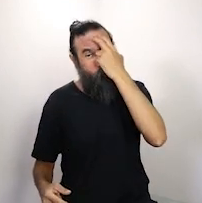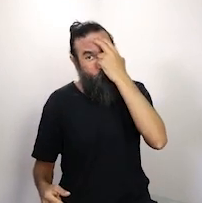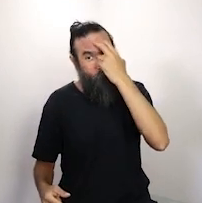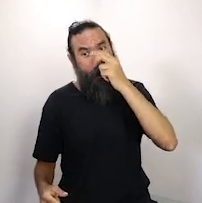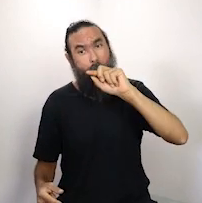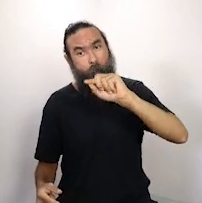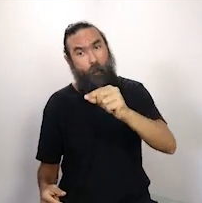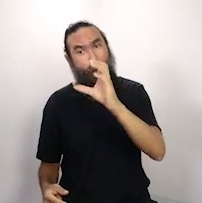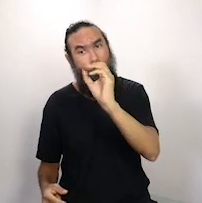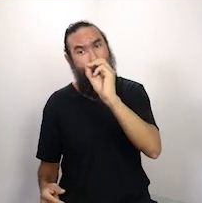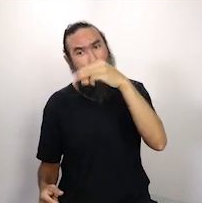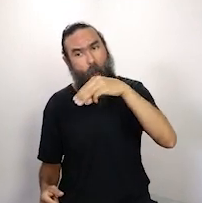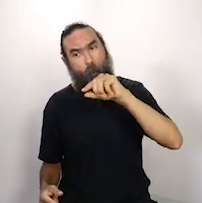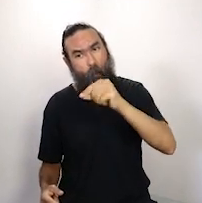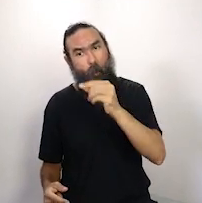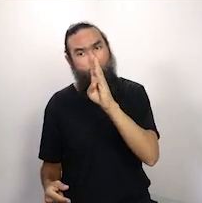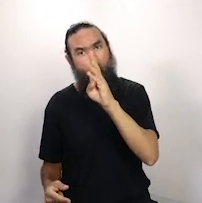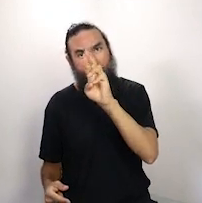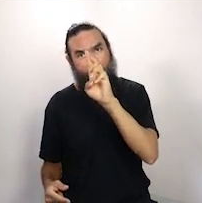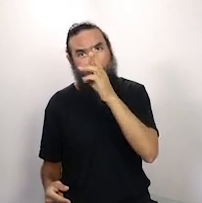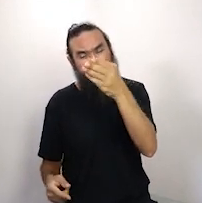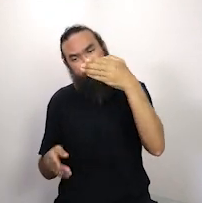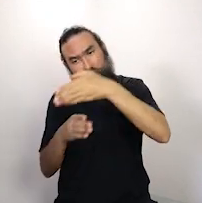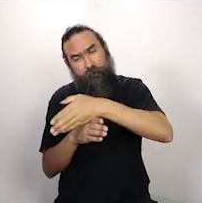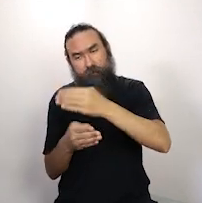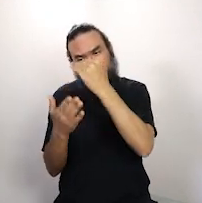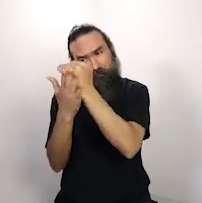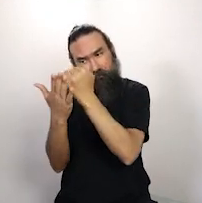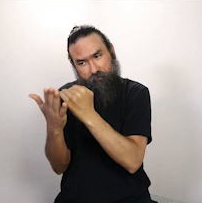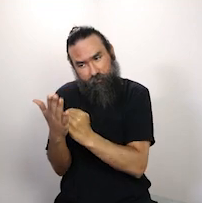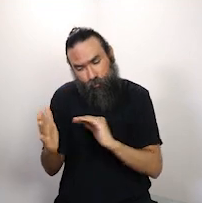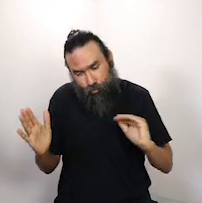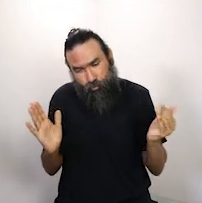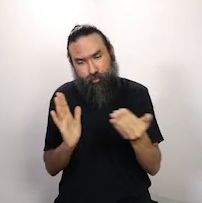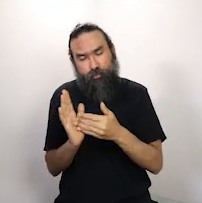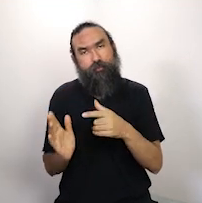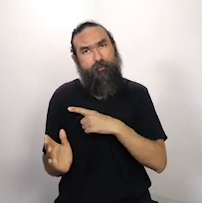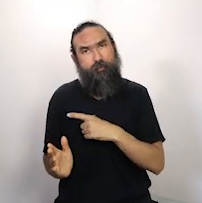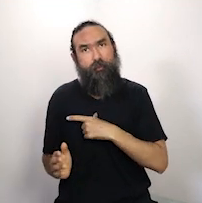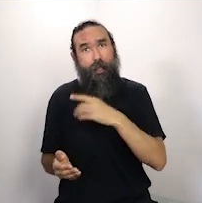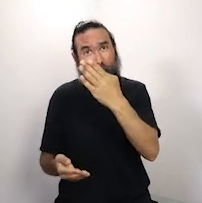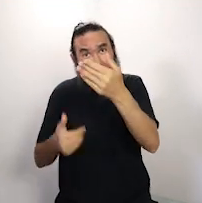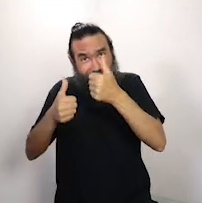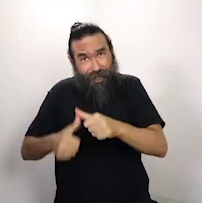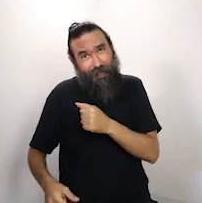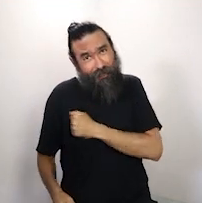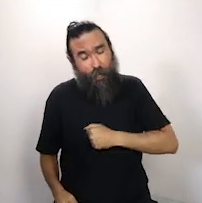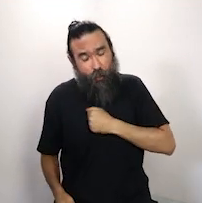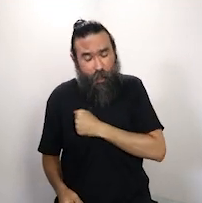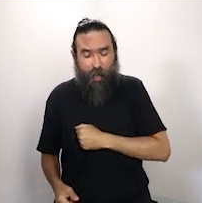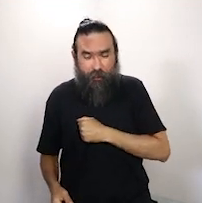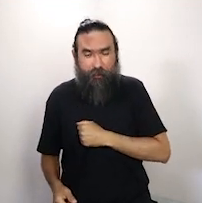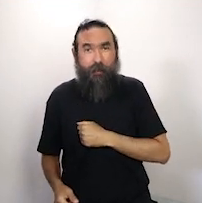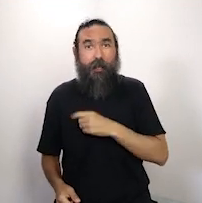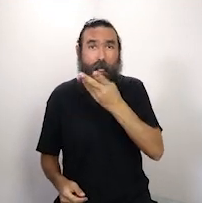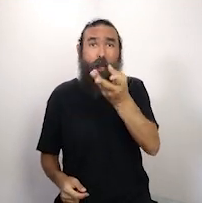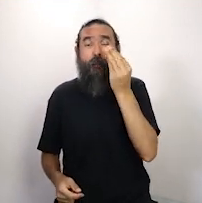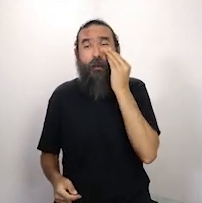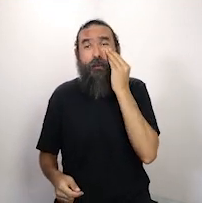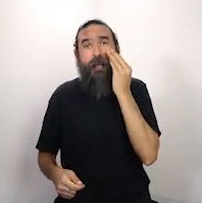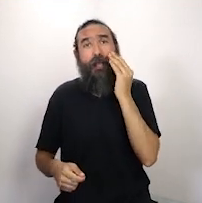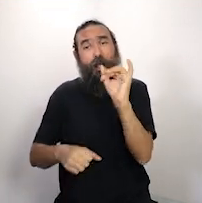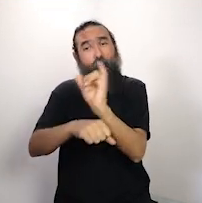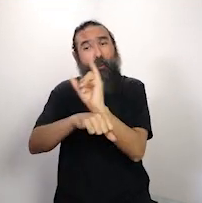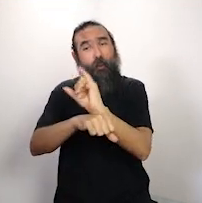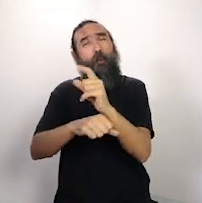www.encontrodeculturas.com.br, e lá vai ter toda a programação, tudo certinho, né, Narelli? É isso. Se já está com saudade, não quer que acabe, no nosso canal no YouTube tem um monte